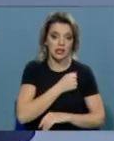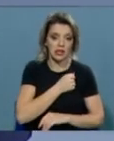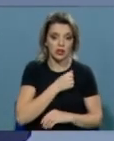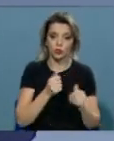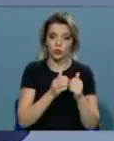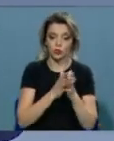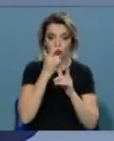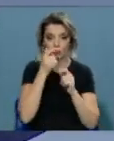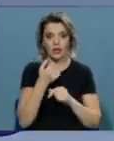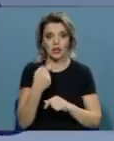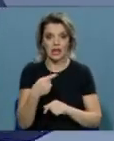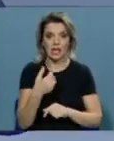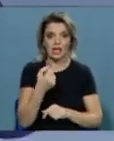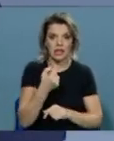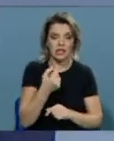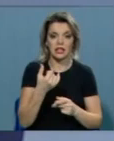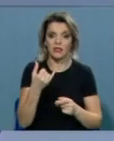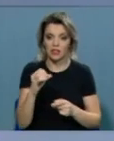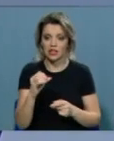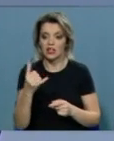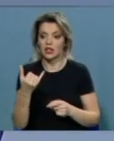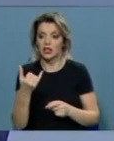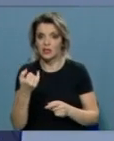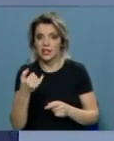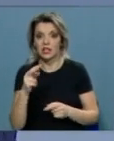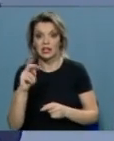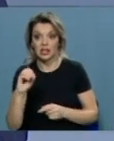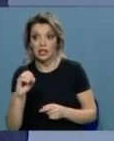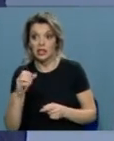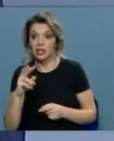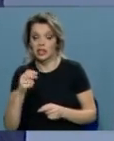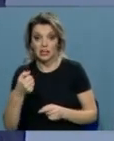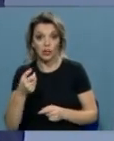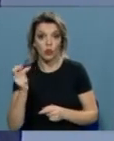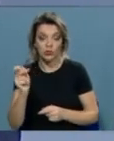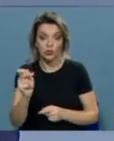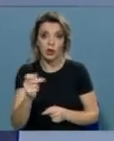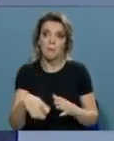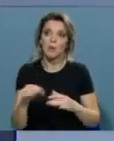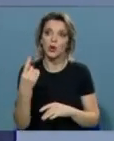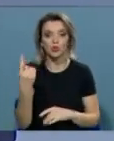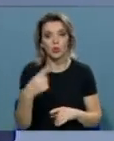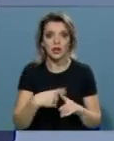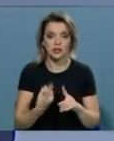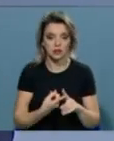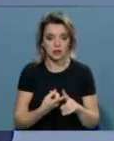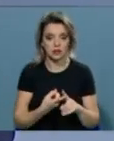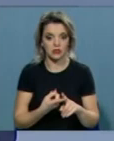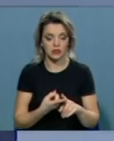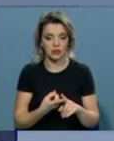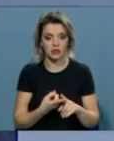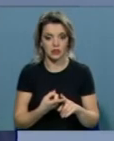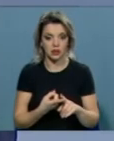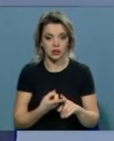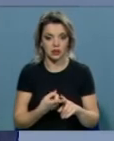pela frente 15 20 25 30 35 anos mais um ano neste flex habitação